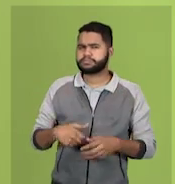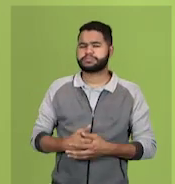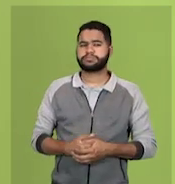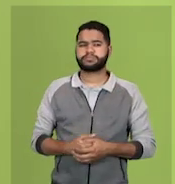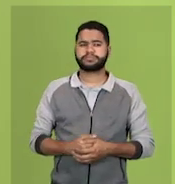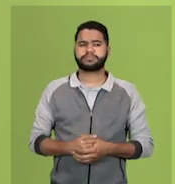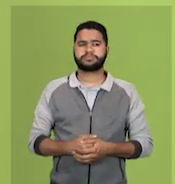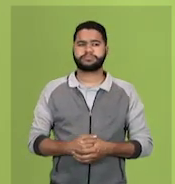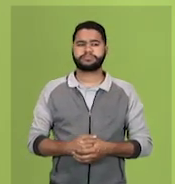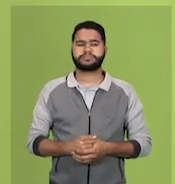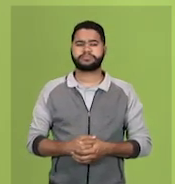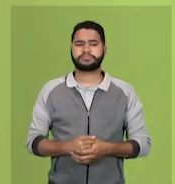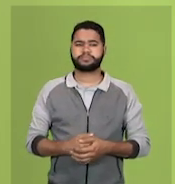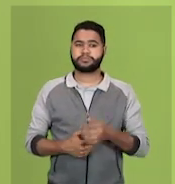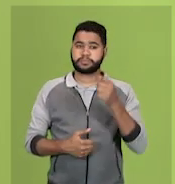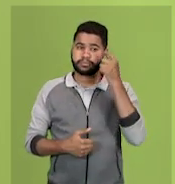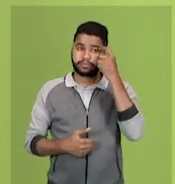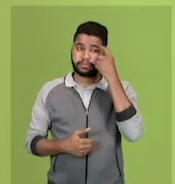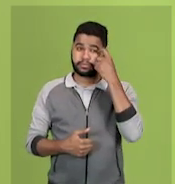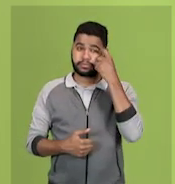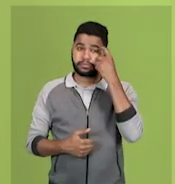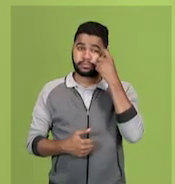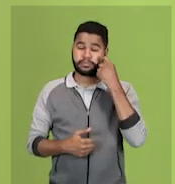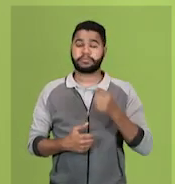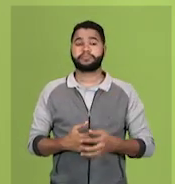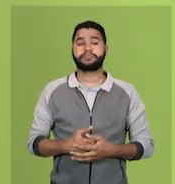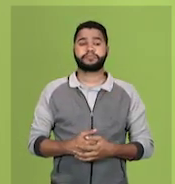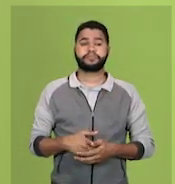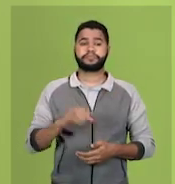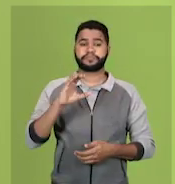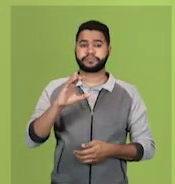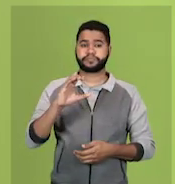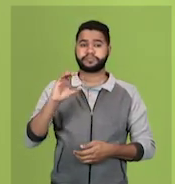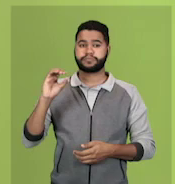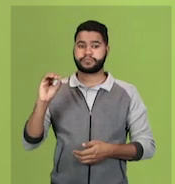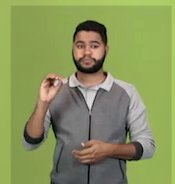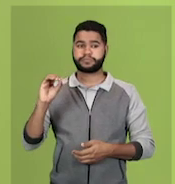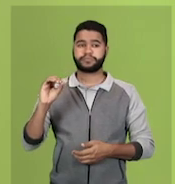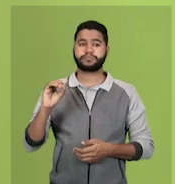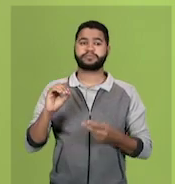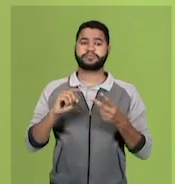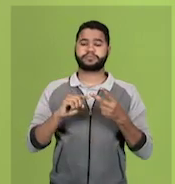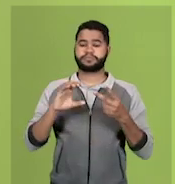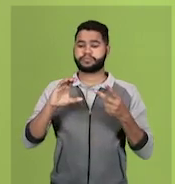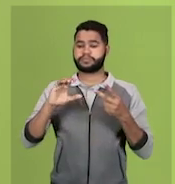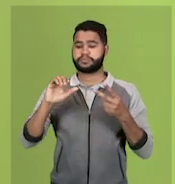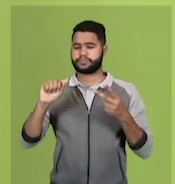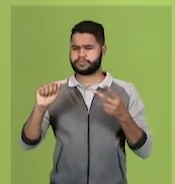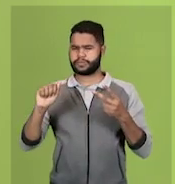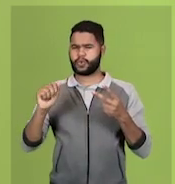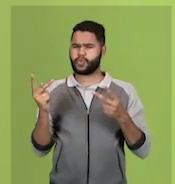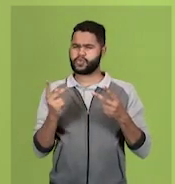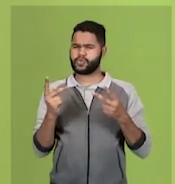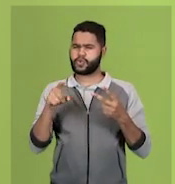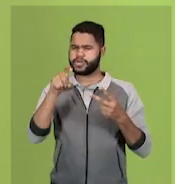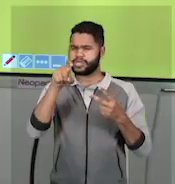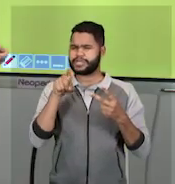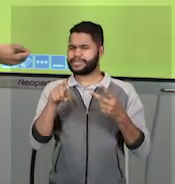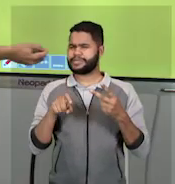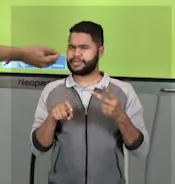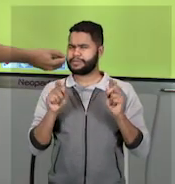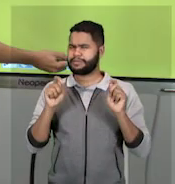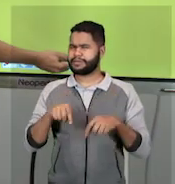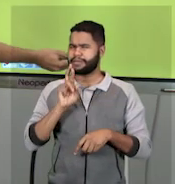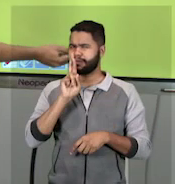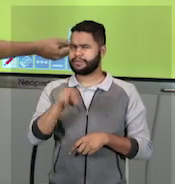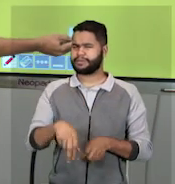Se eu pegar de C em relação a C, por exemplo, cateto oposto, x, cateto adjacente, x, será que eu consigo chegar numa resposta? Vamos